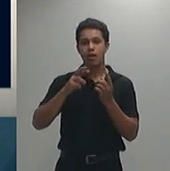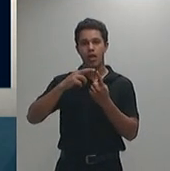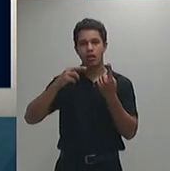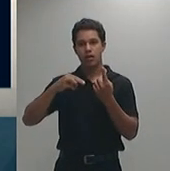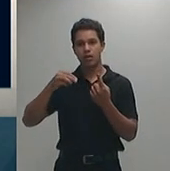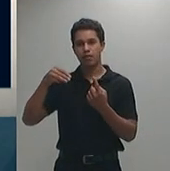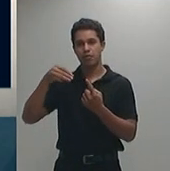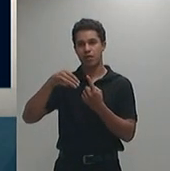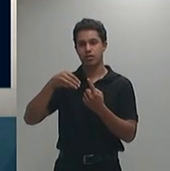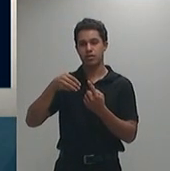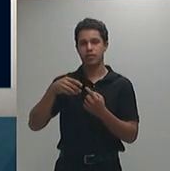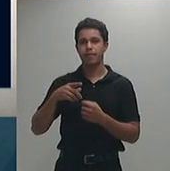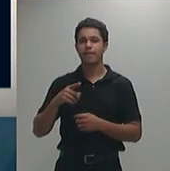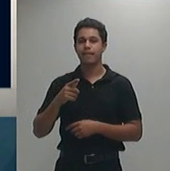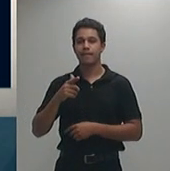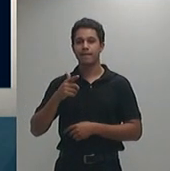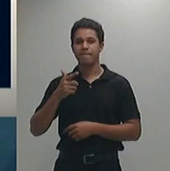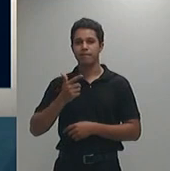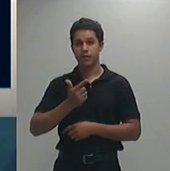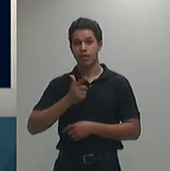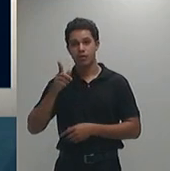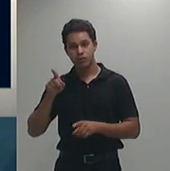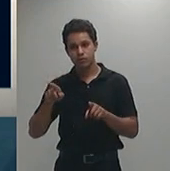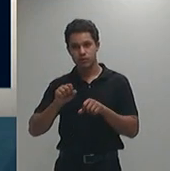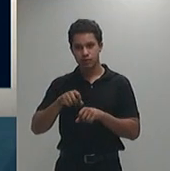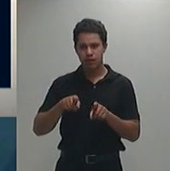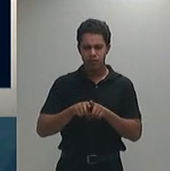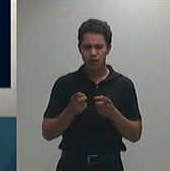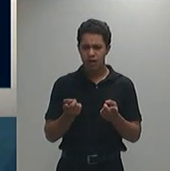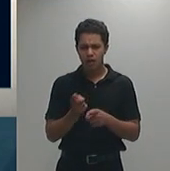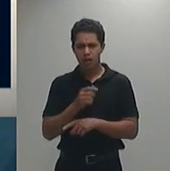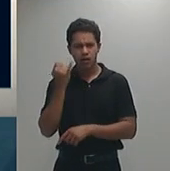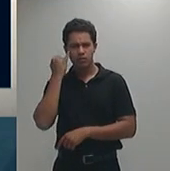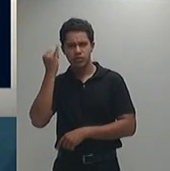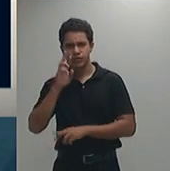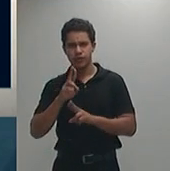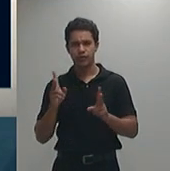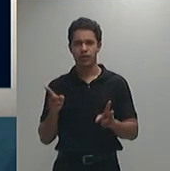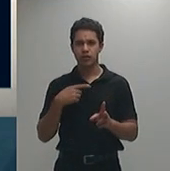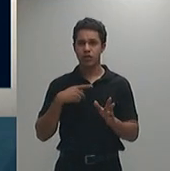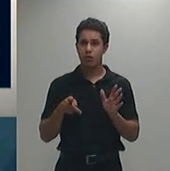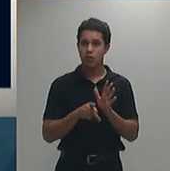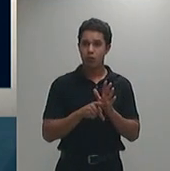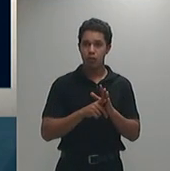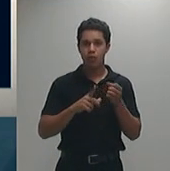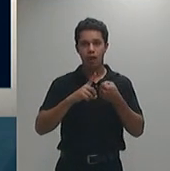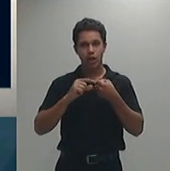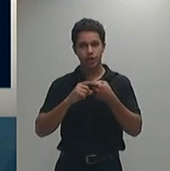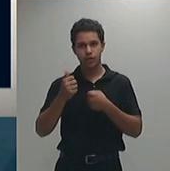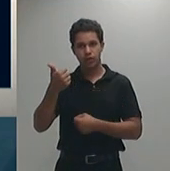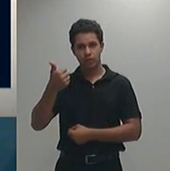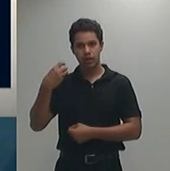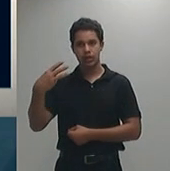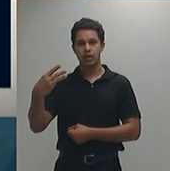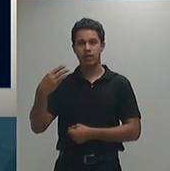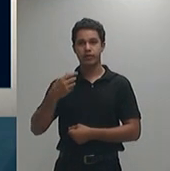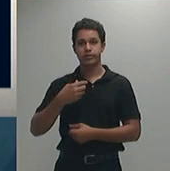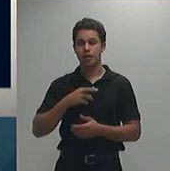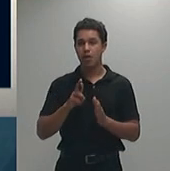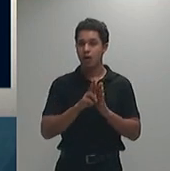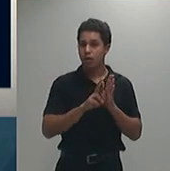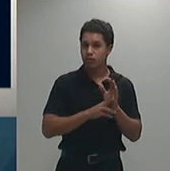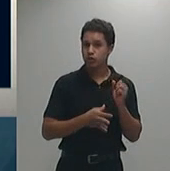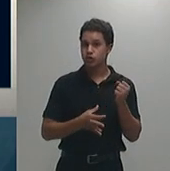outrossim conquanto seja incontroverso que a aplicação do parágrafo único do Artigo 13 estende-se aos